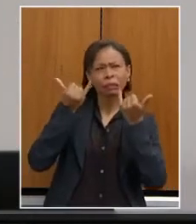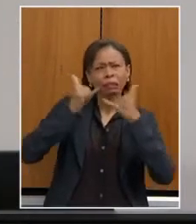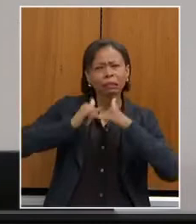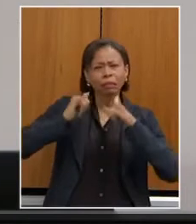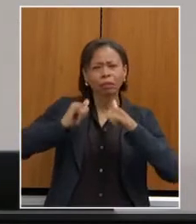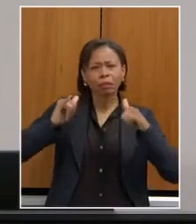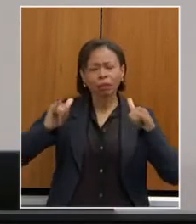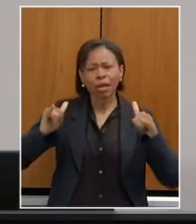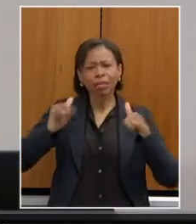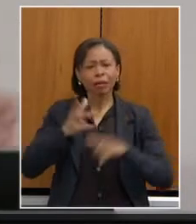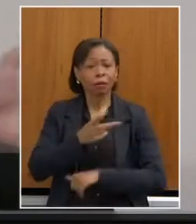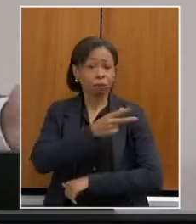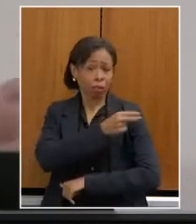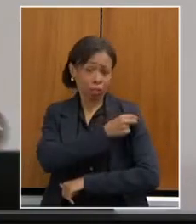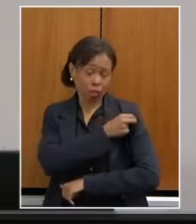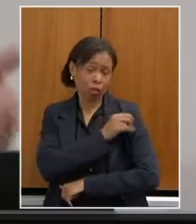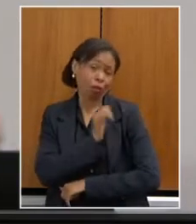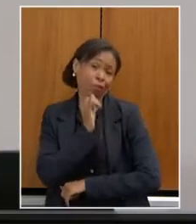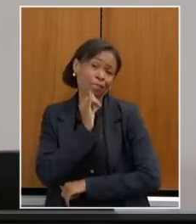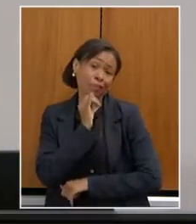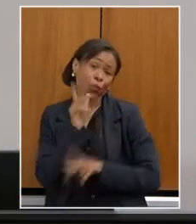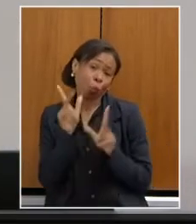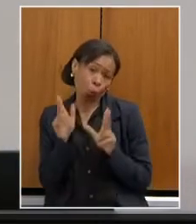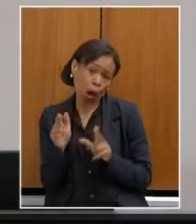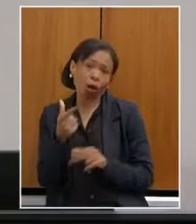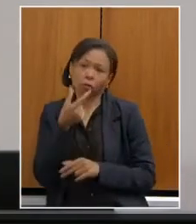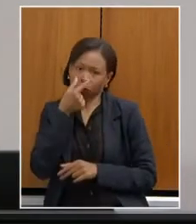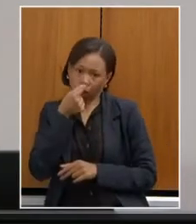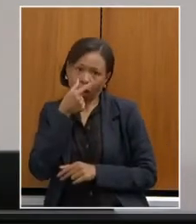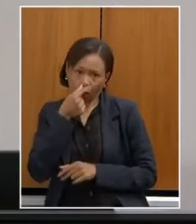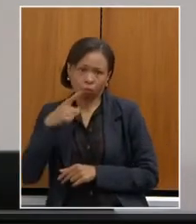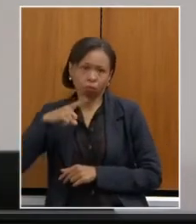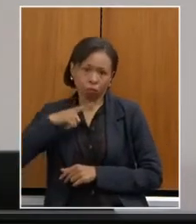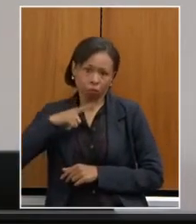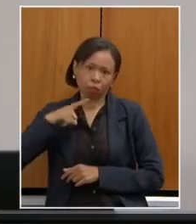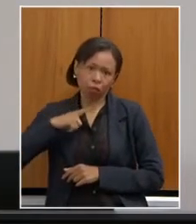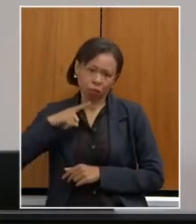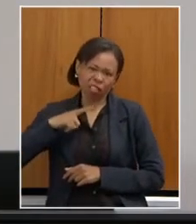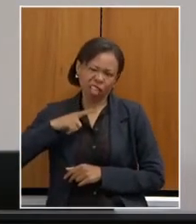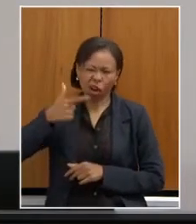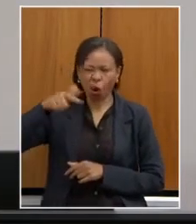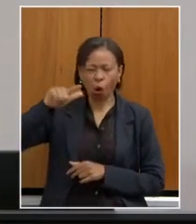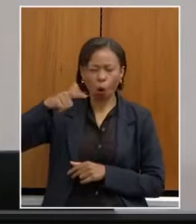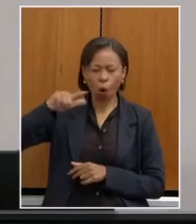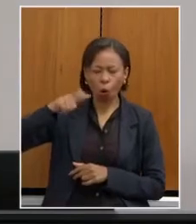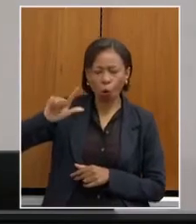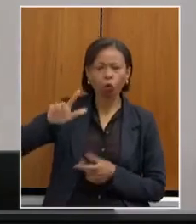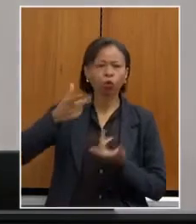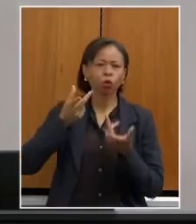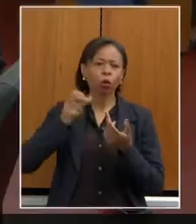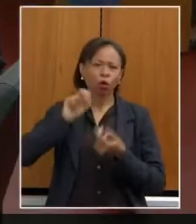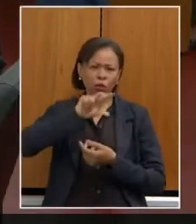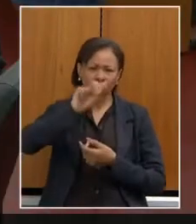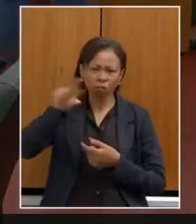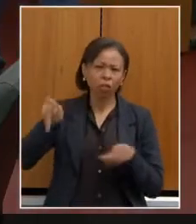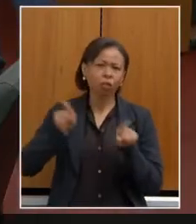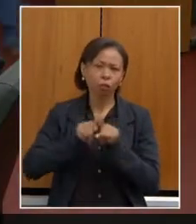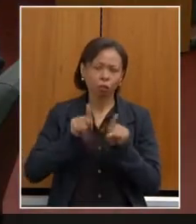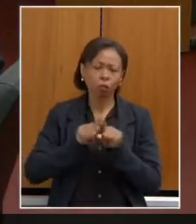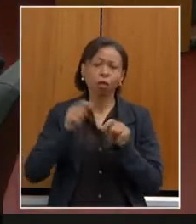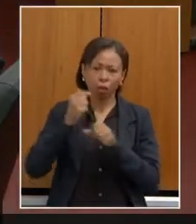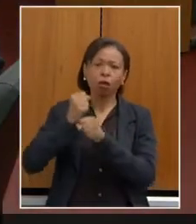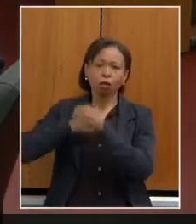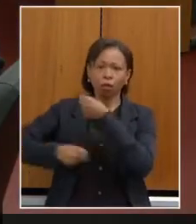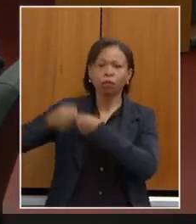anual, como é da influenza e de outros vírus. No ano passado,